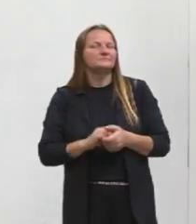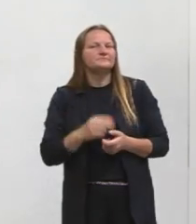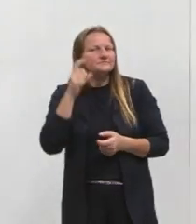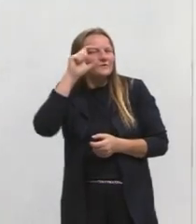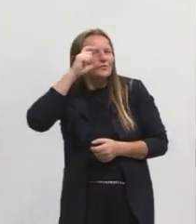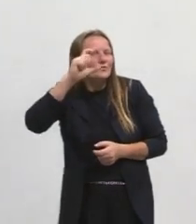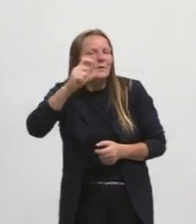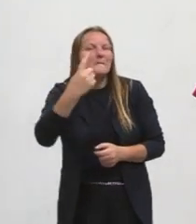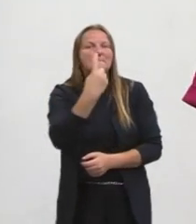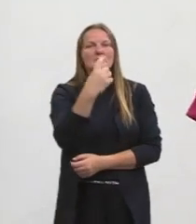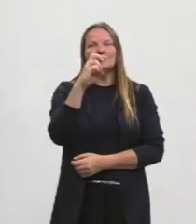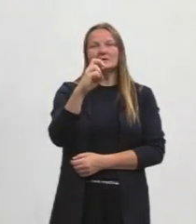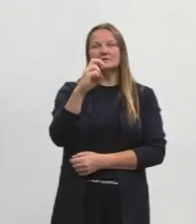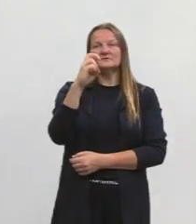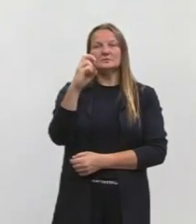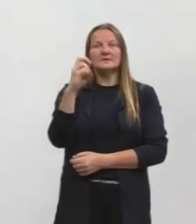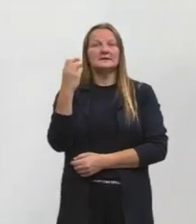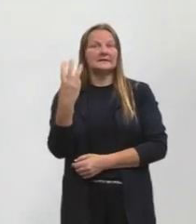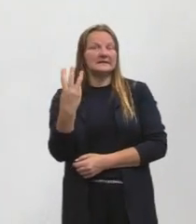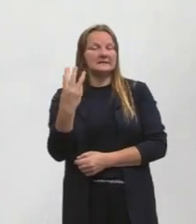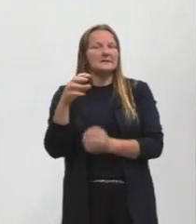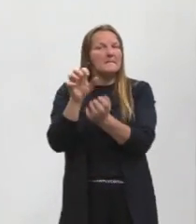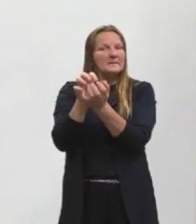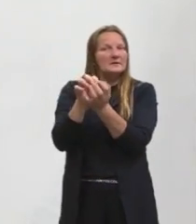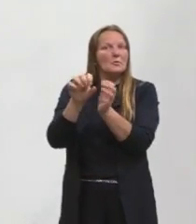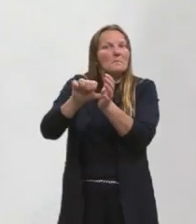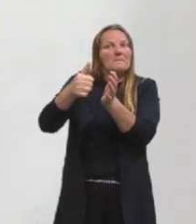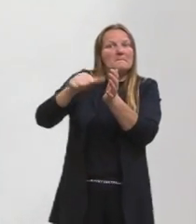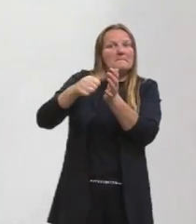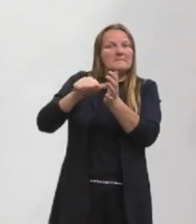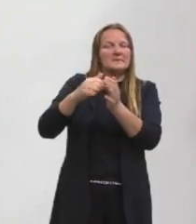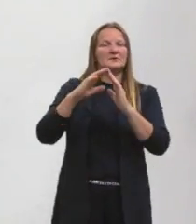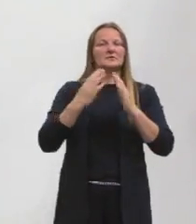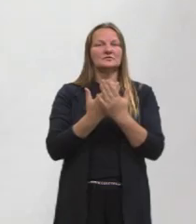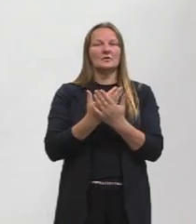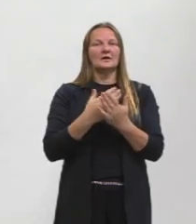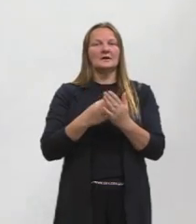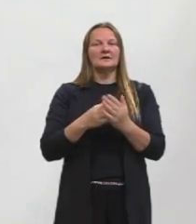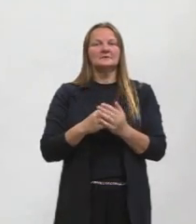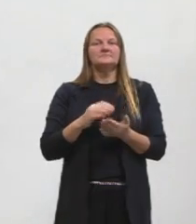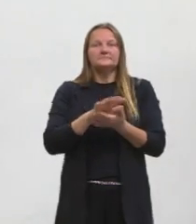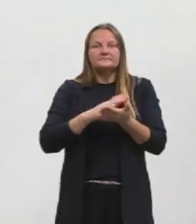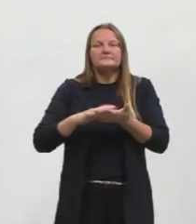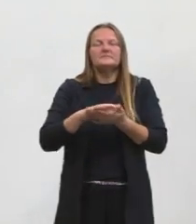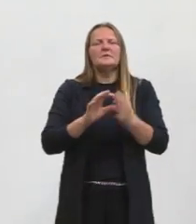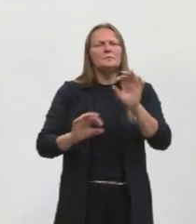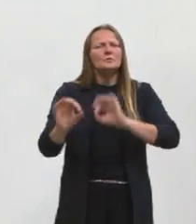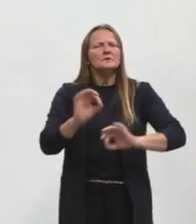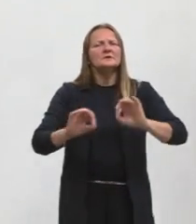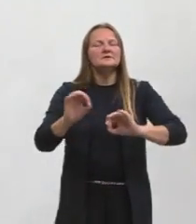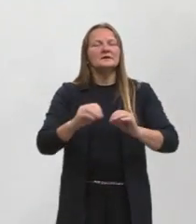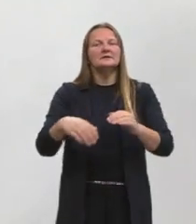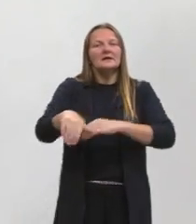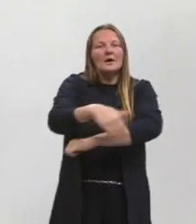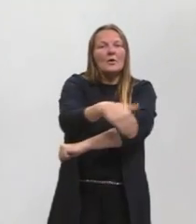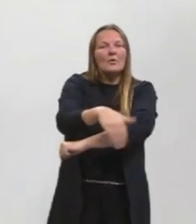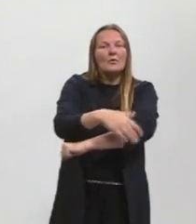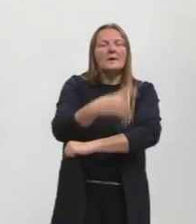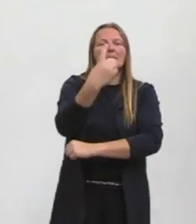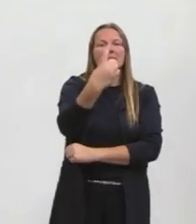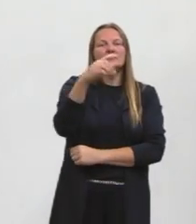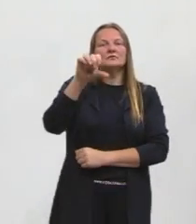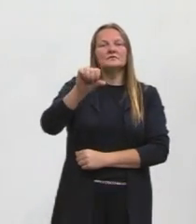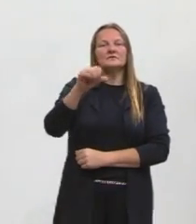em 1553 lá em Pernambuco a primeira escola de samba né organizada sair na rua foi em